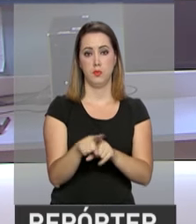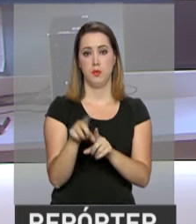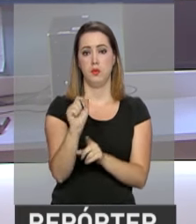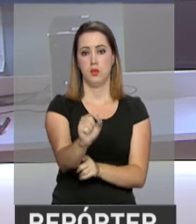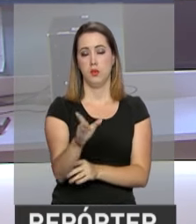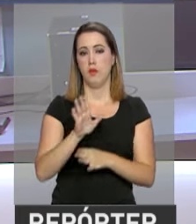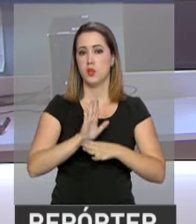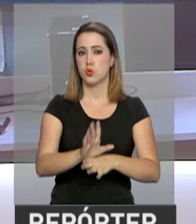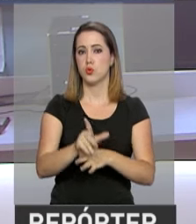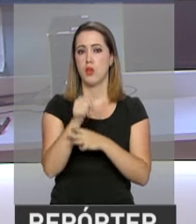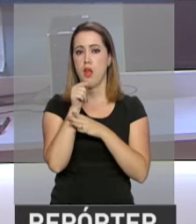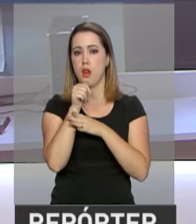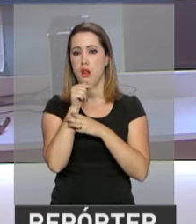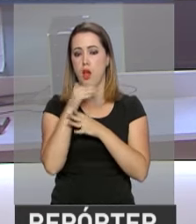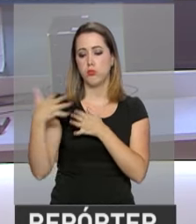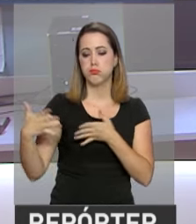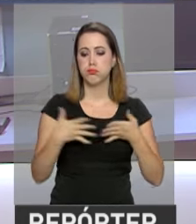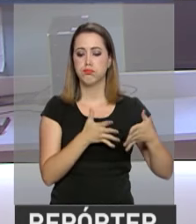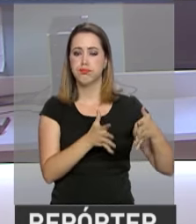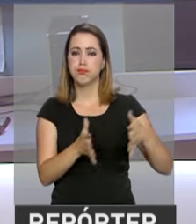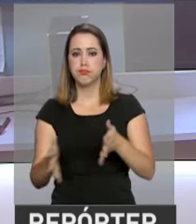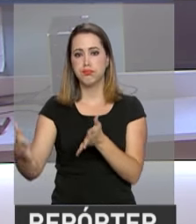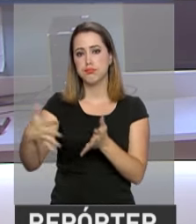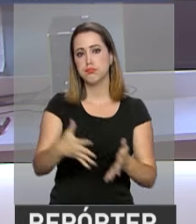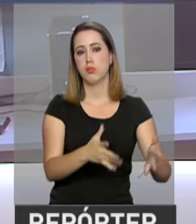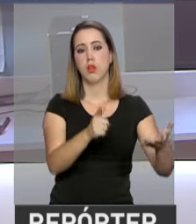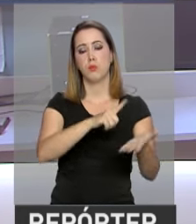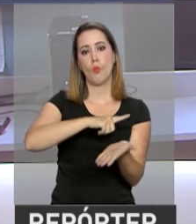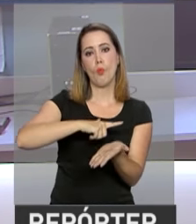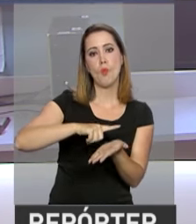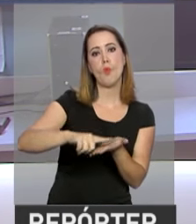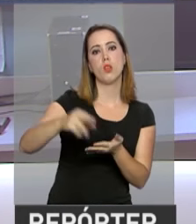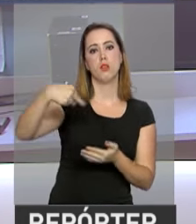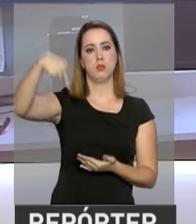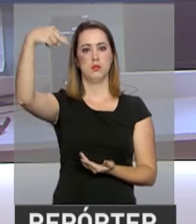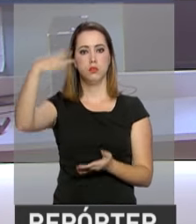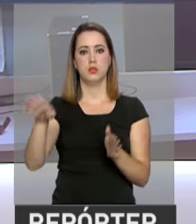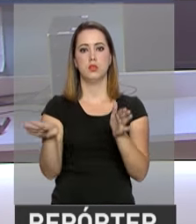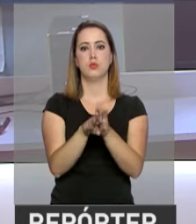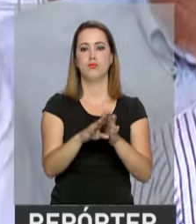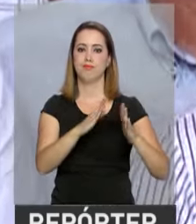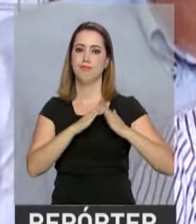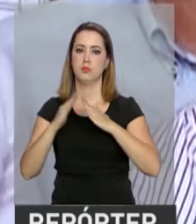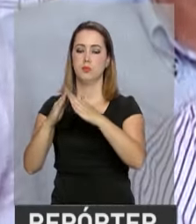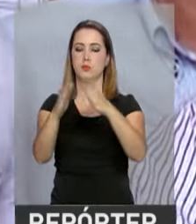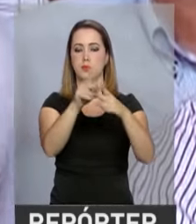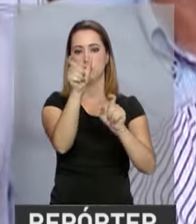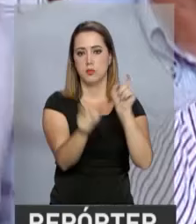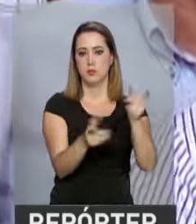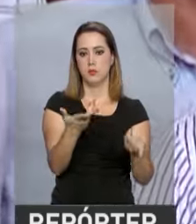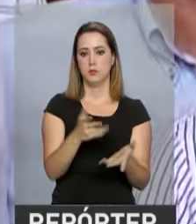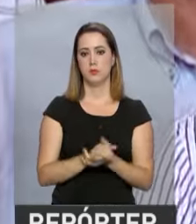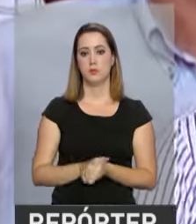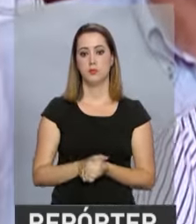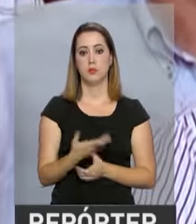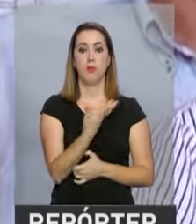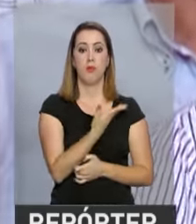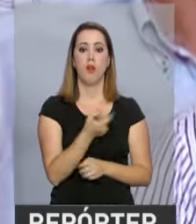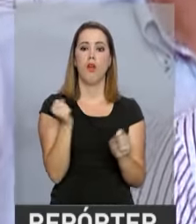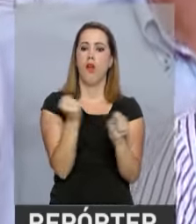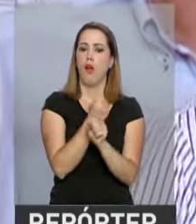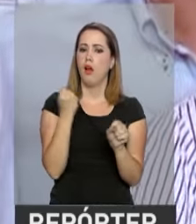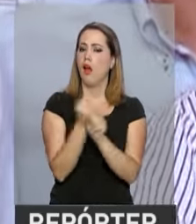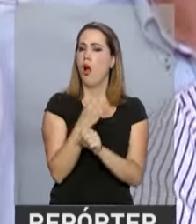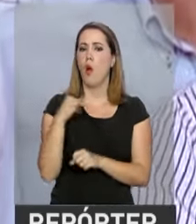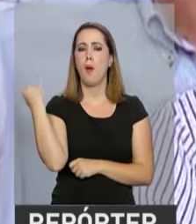a água do Velho Chico a cortar o semiári do nordestino e chegar a quem mais precisa a obra avançadíssima uma obra